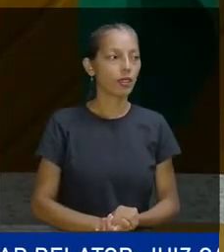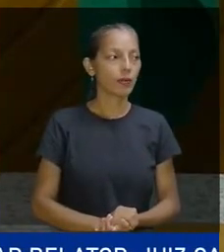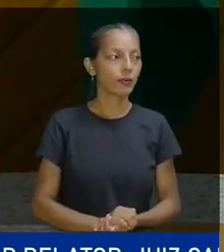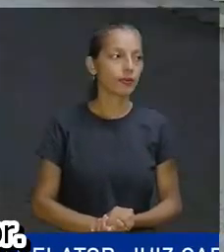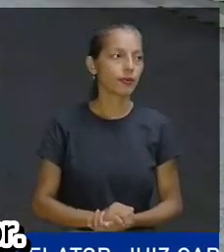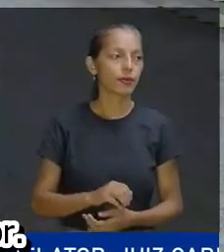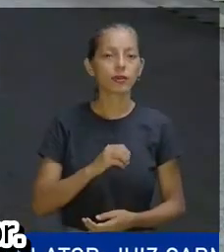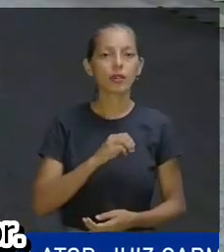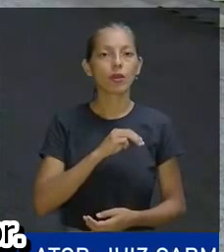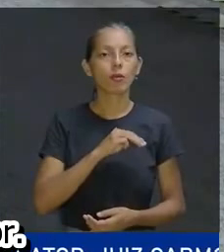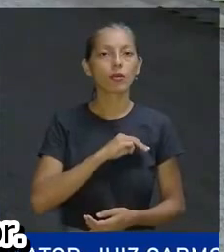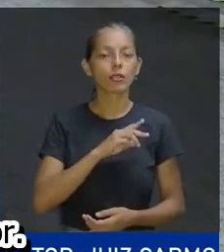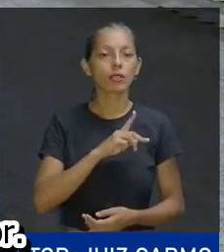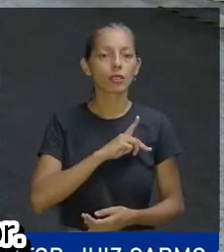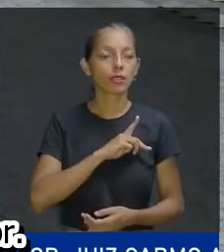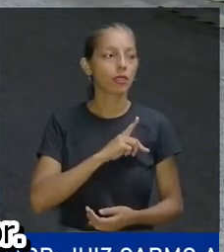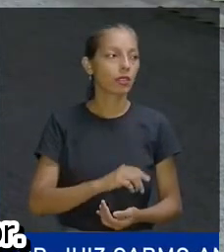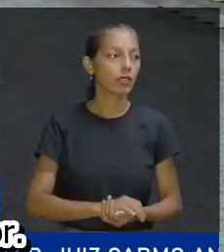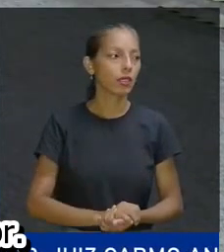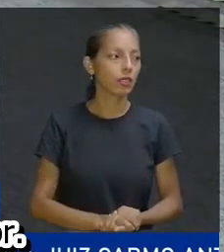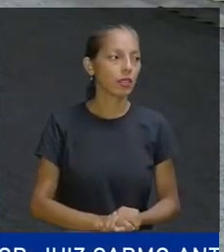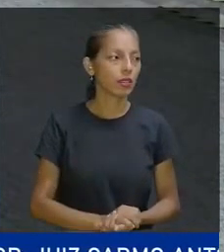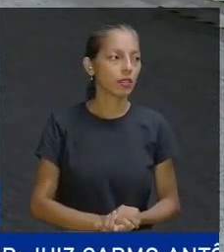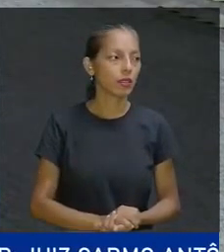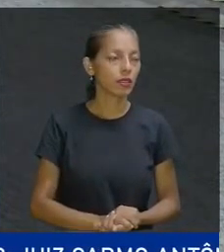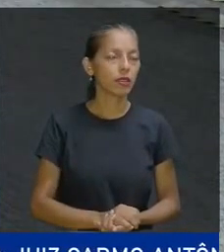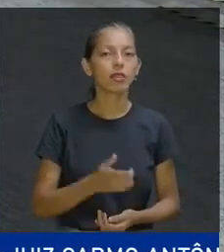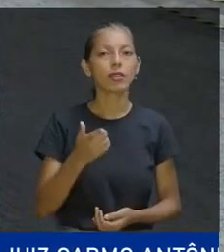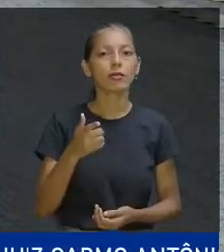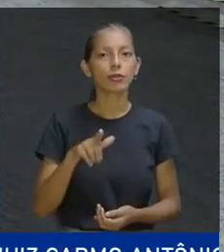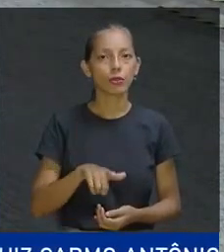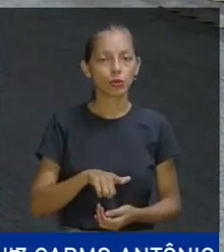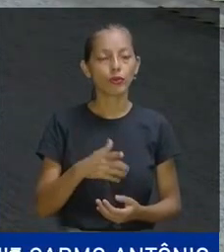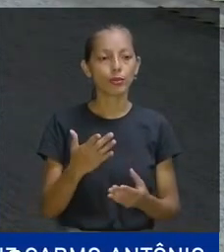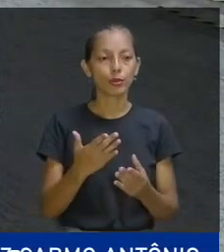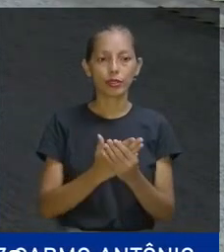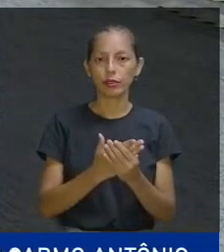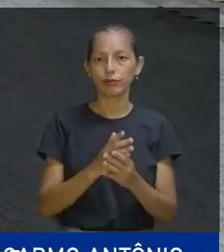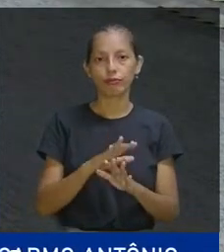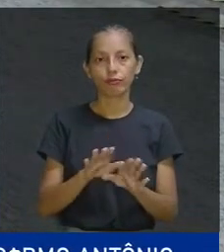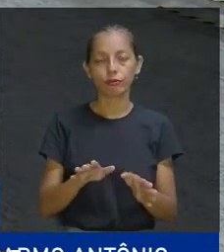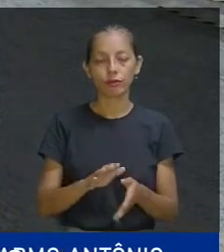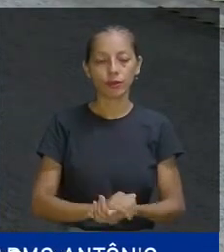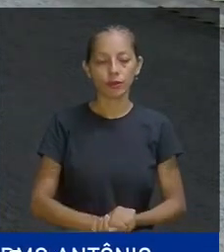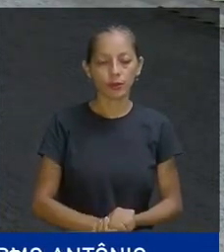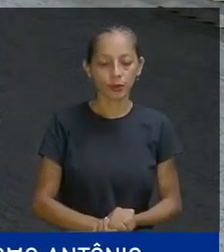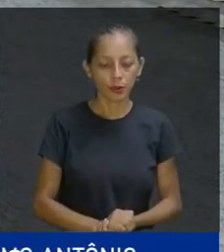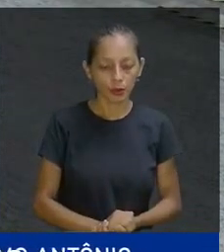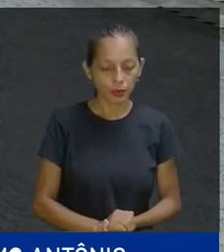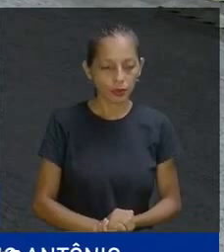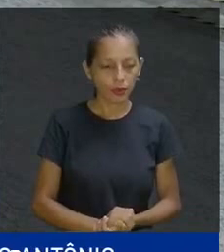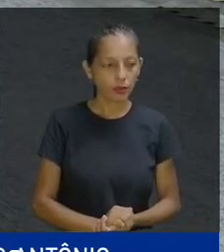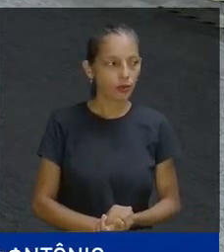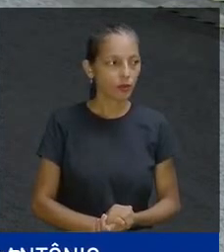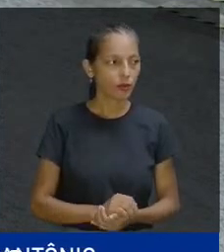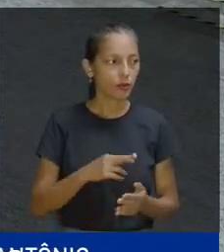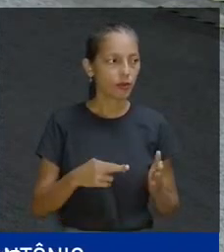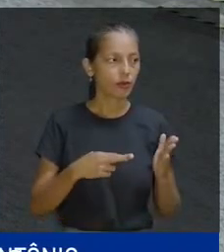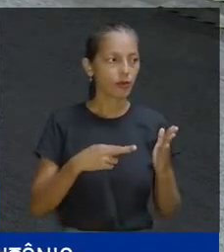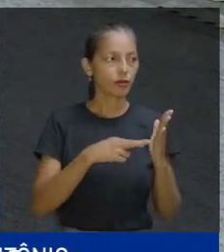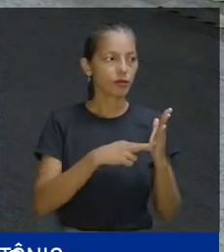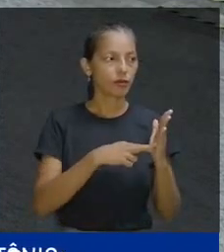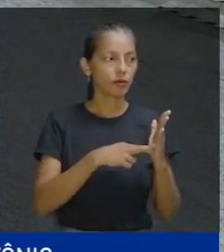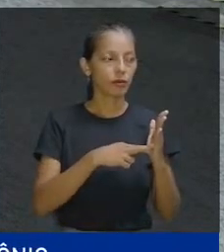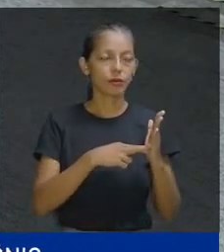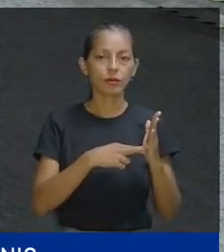autos. Parecer reiterado, devolvo a palavra ao relator. Presentes os pressupostos, conheço do